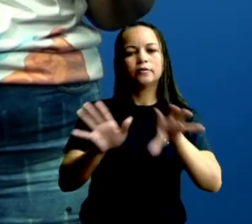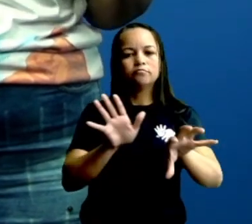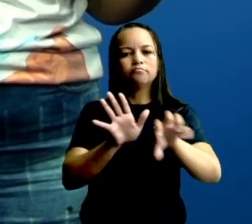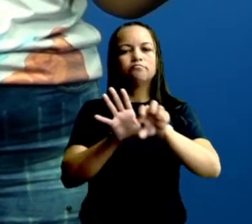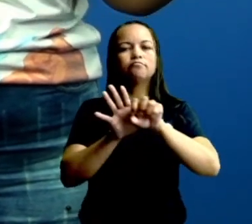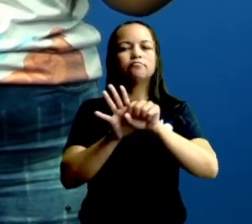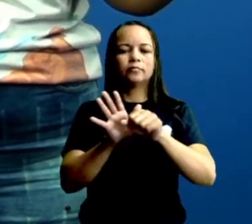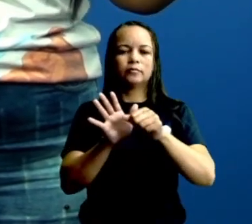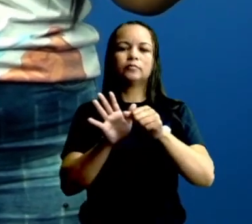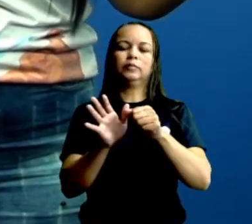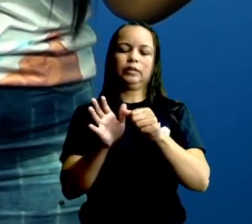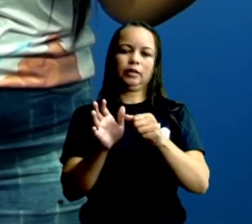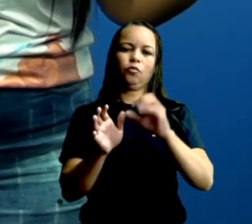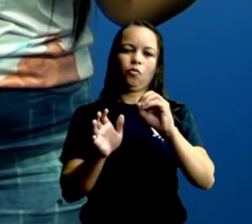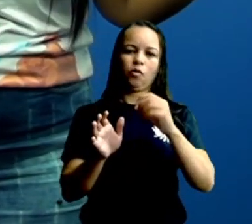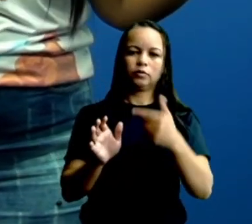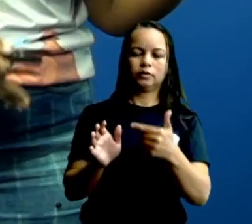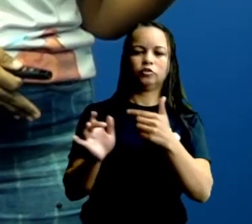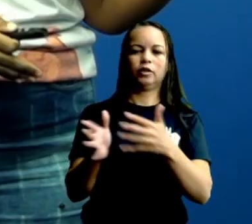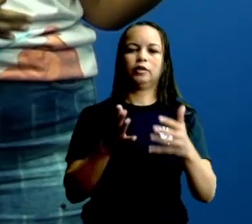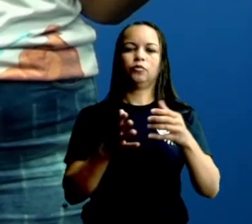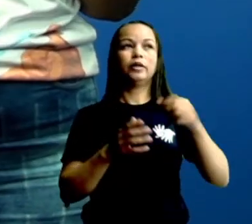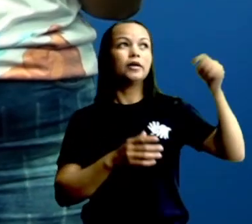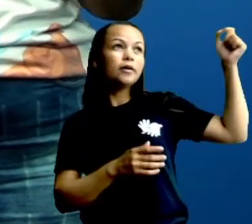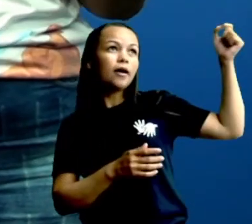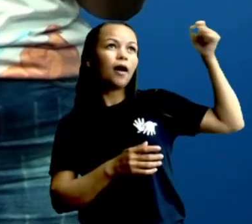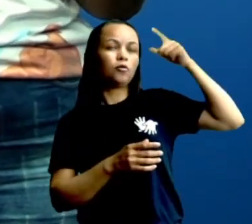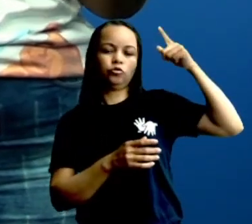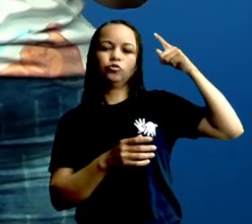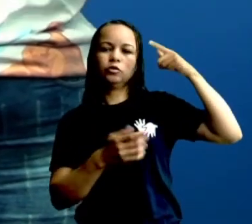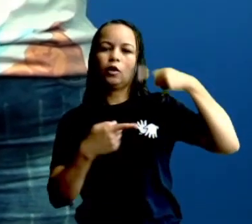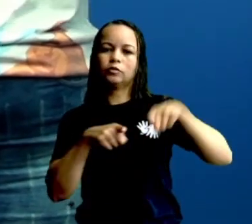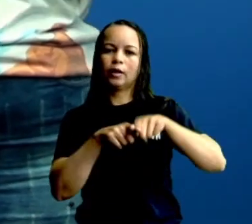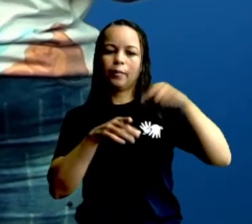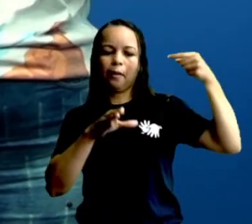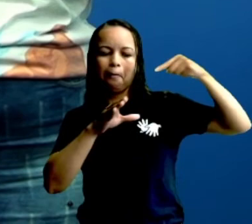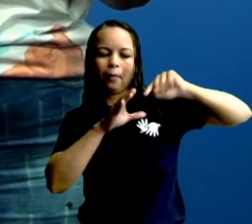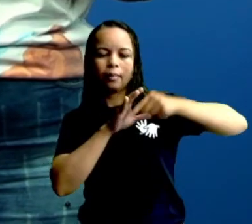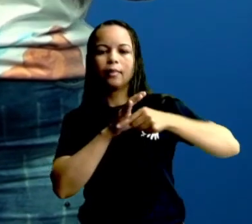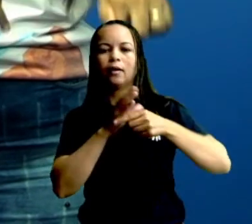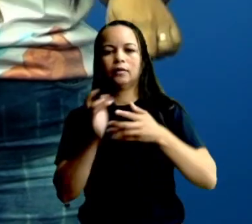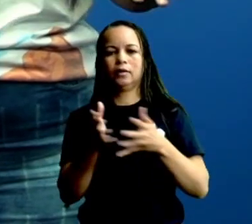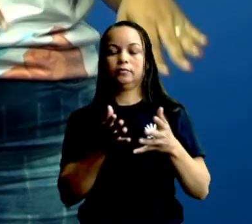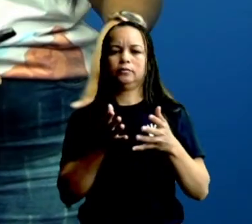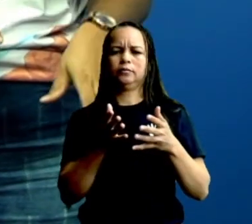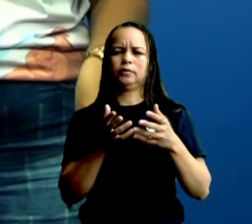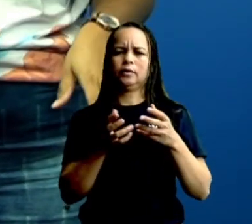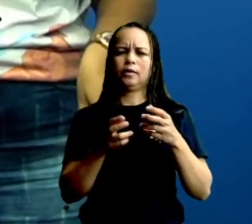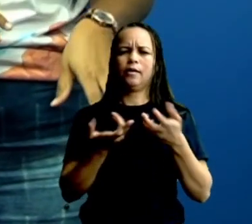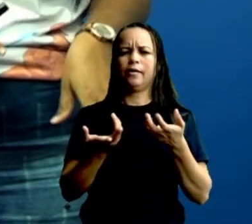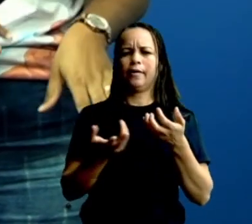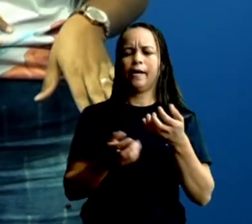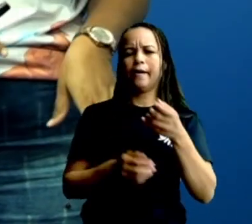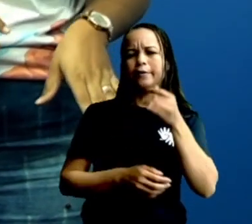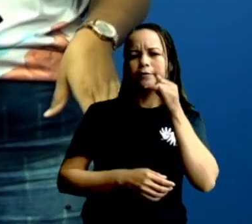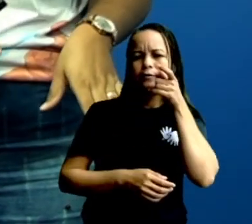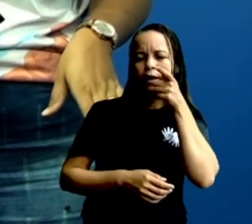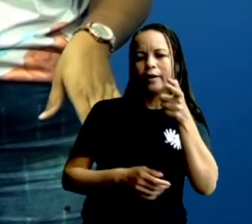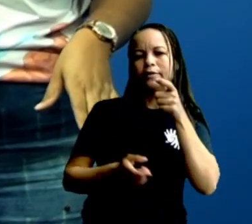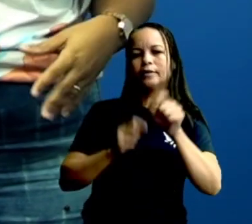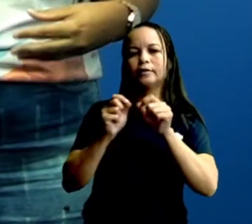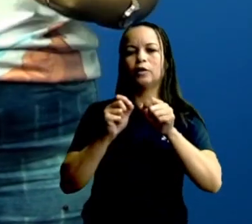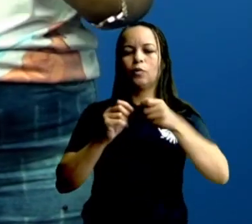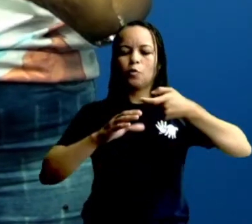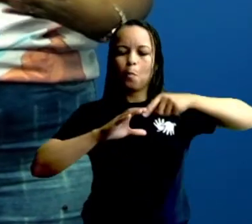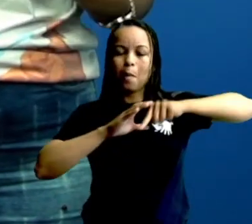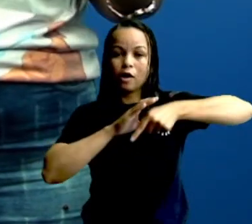da água e a luz do sol também que penetra. Interessante, gente, é que quanto mais funda a planta estiver lá no rio ou no